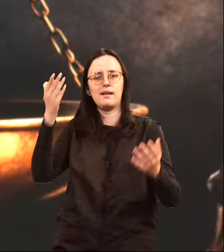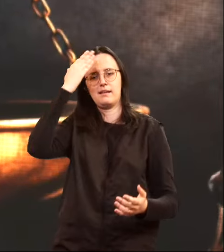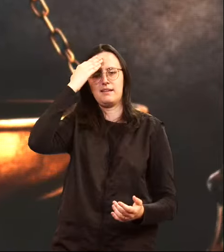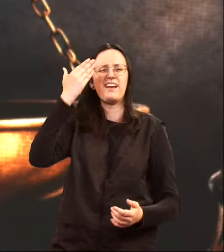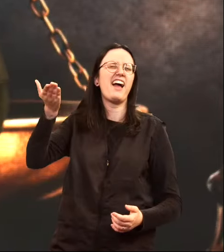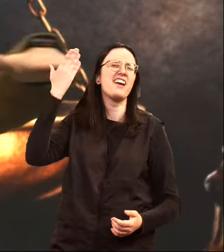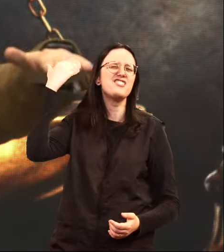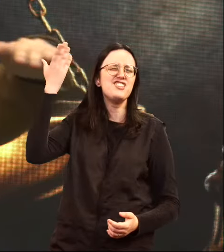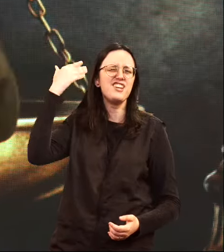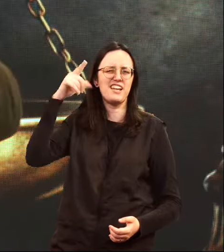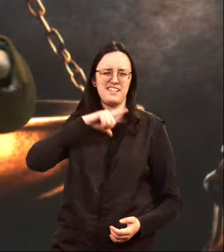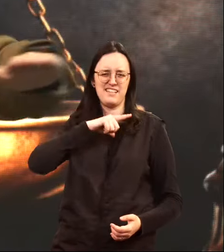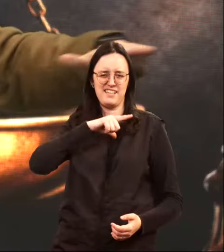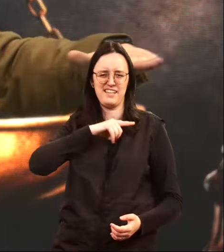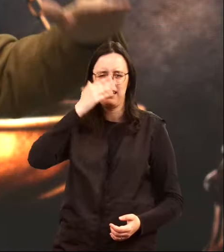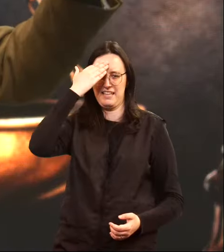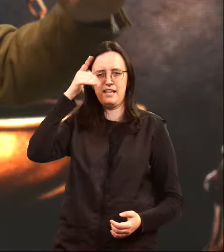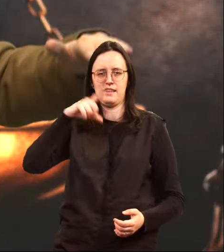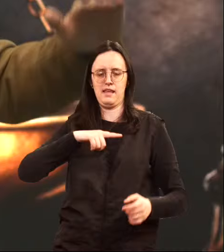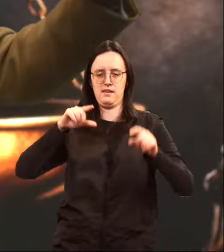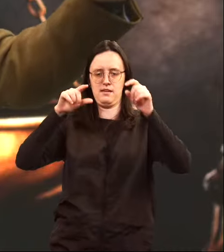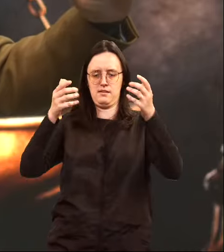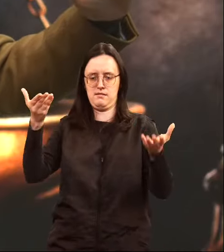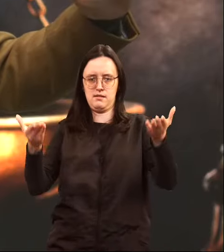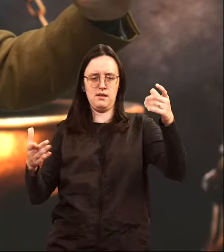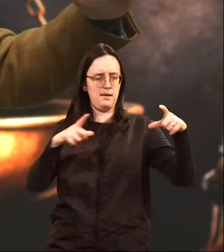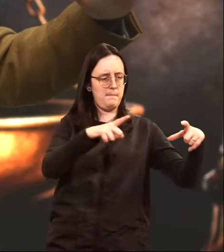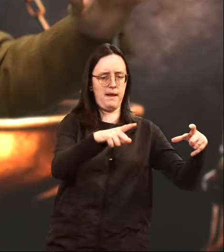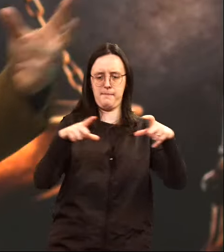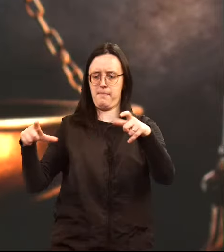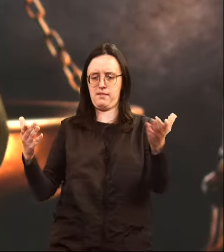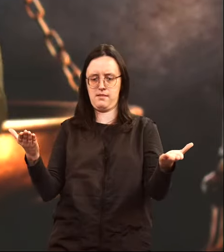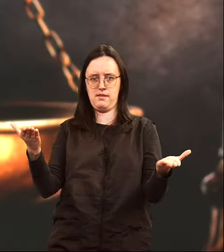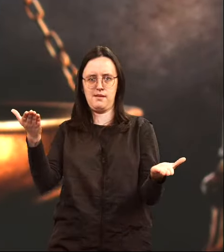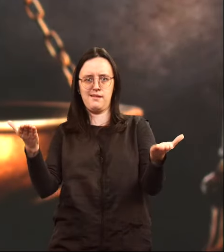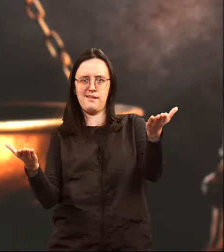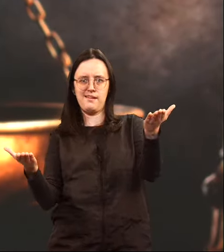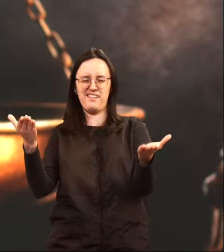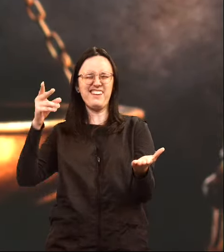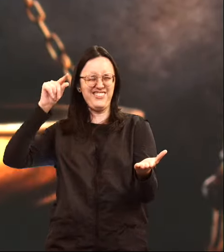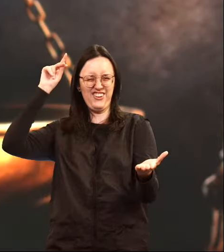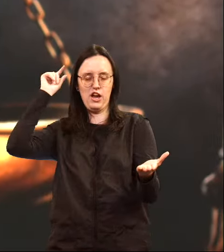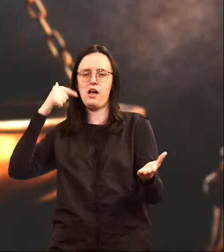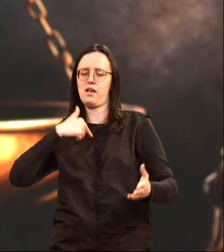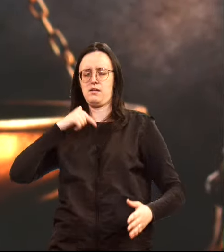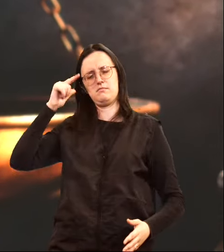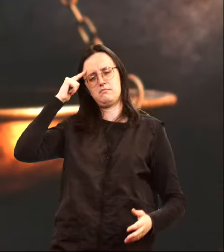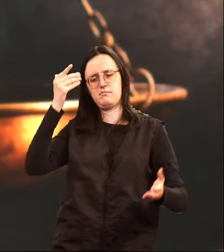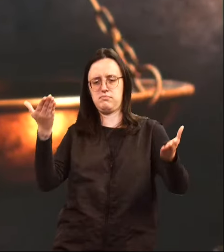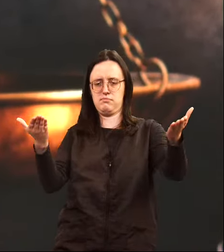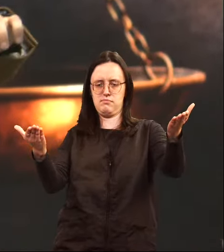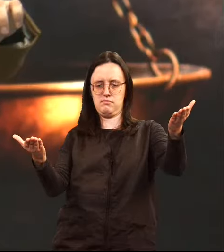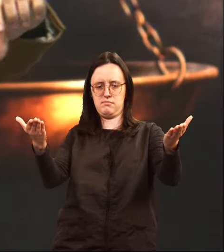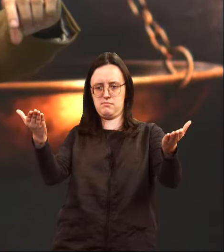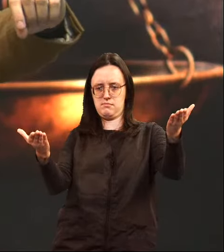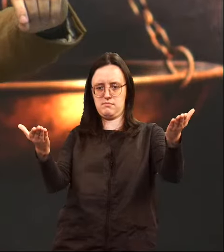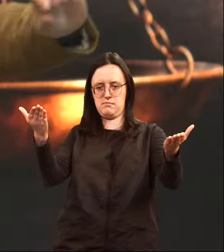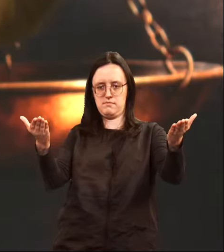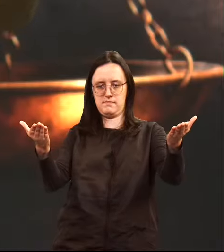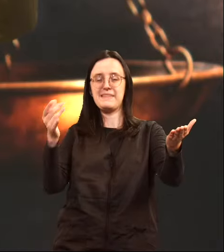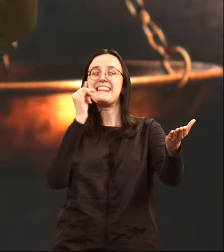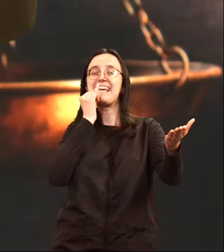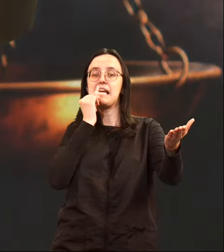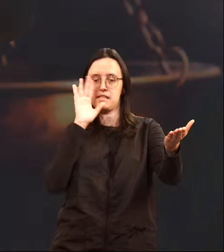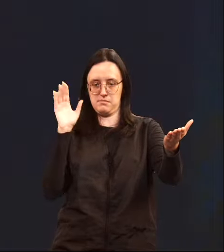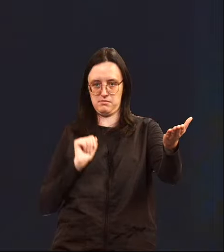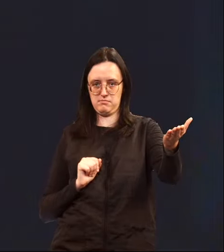balanças antigas que tinham aqueles pratos assim? E eu imaginei uma balança. De um lado, no prato estava escrito